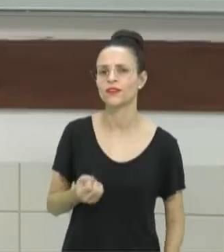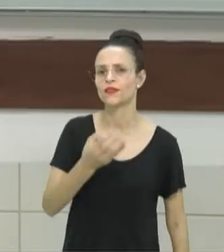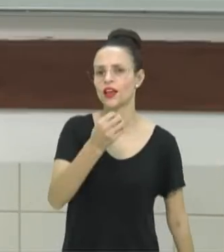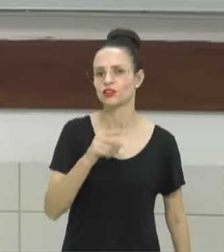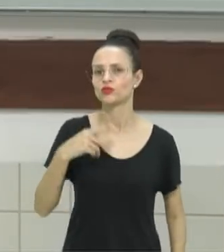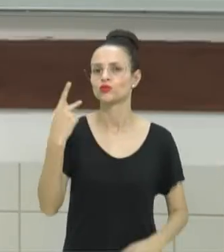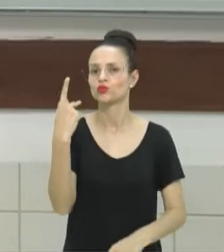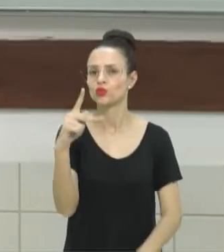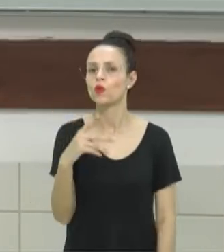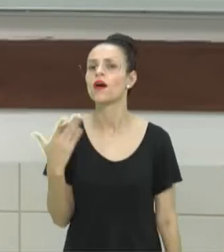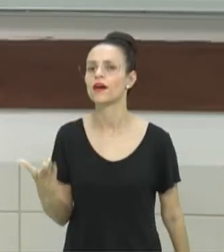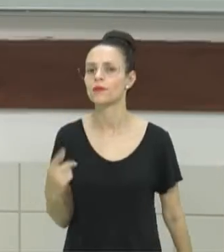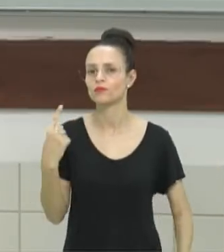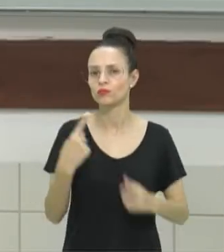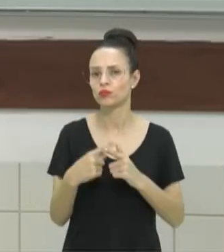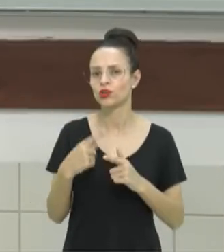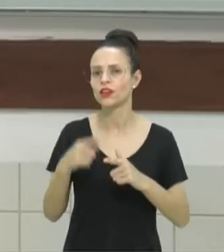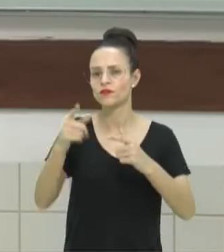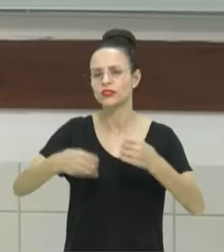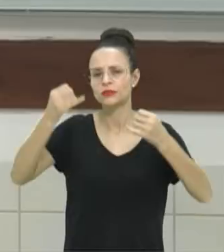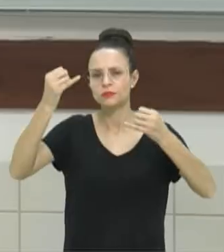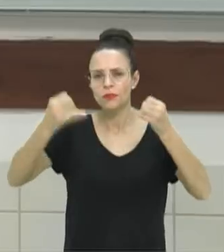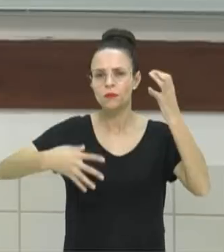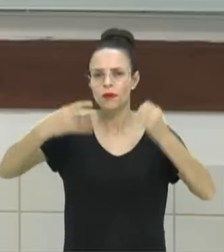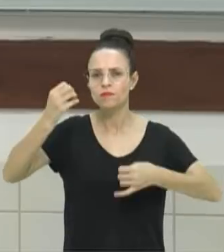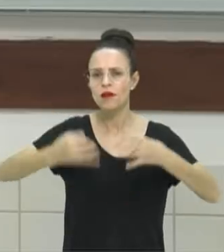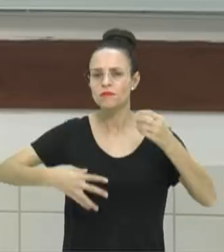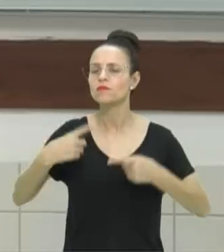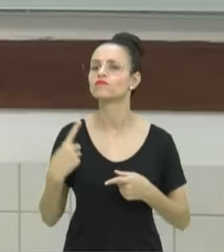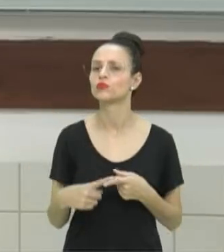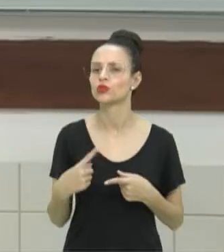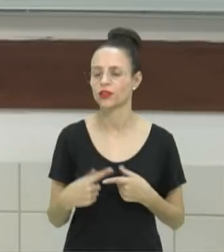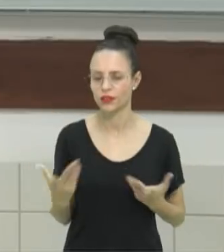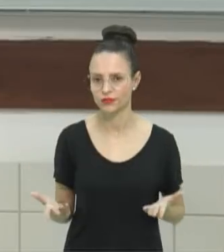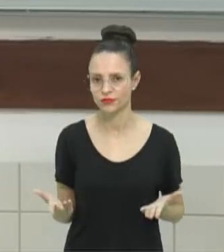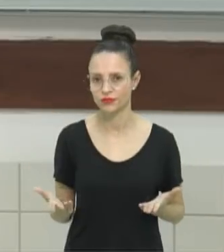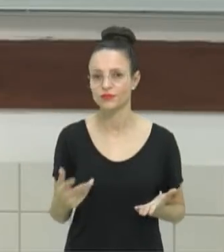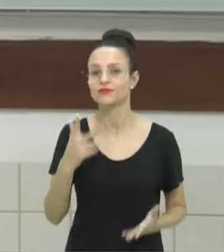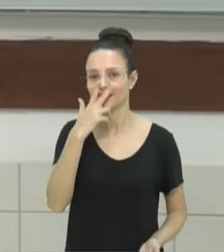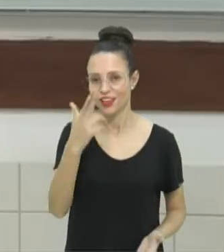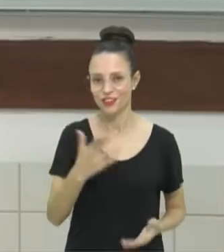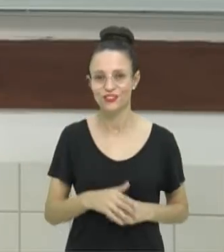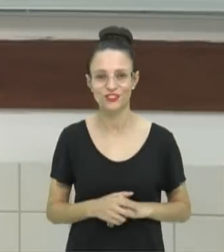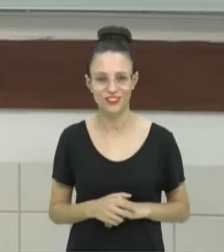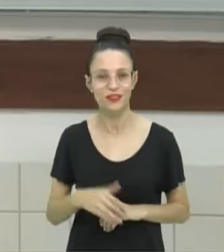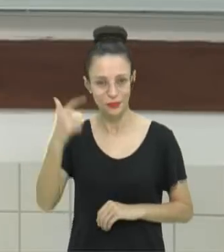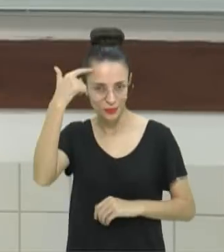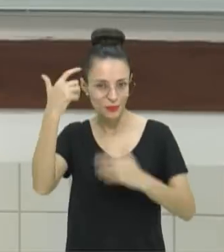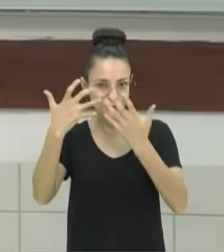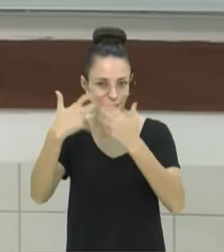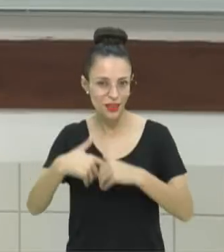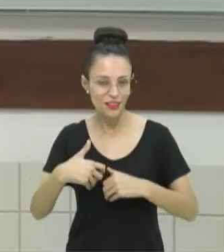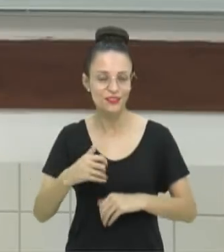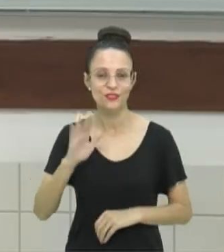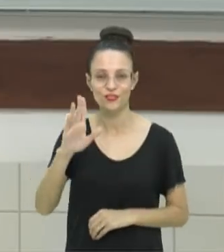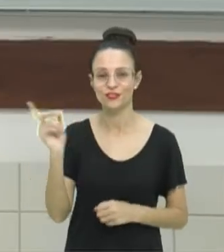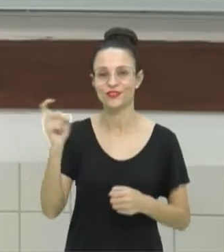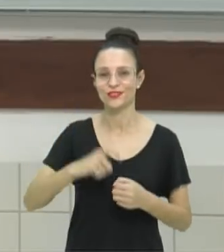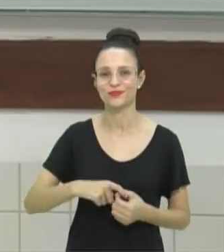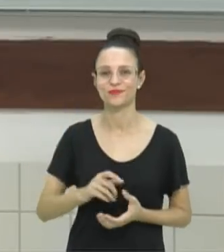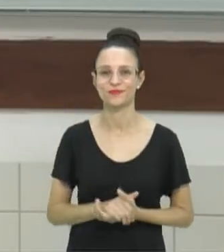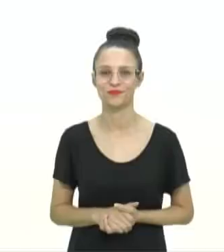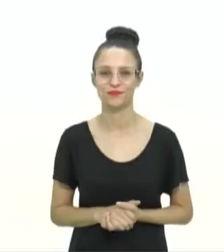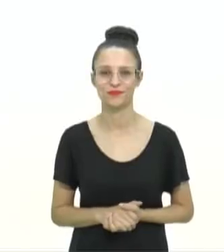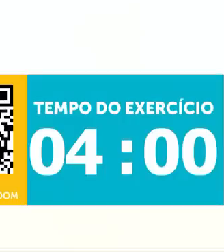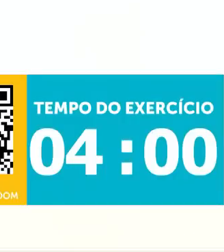você fez, por que é que teriam tantas explicações no mesmo texto? O que você acha? Pense um pouquinho sobre isso e eu já